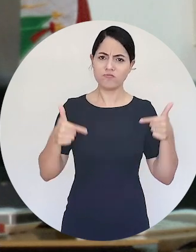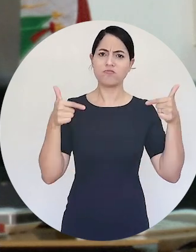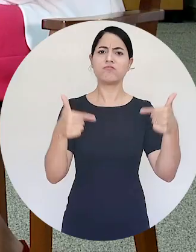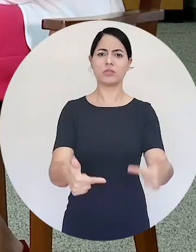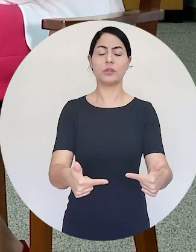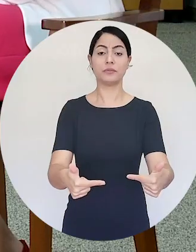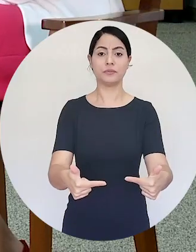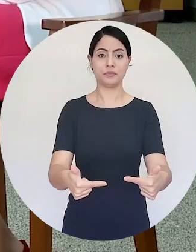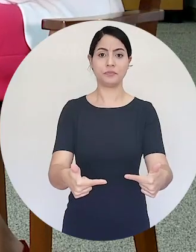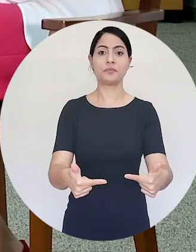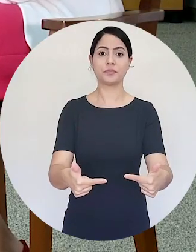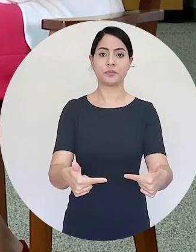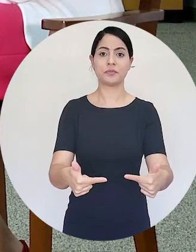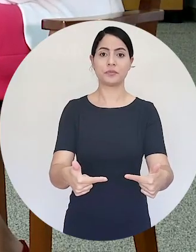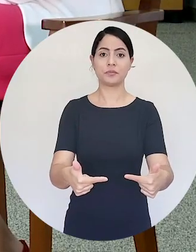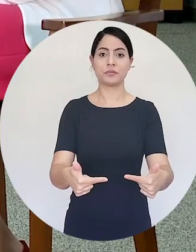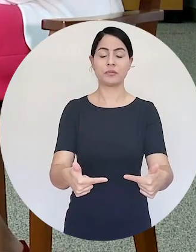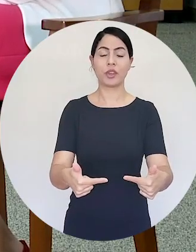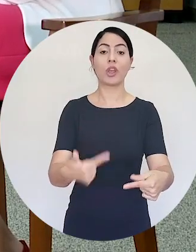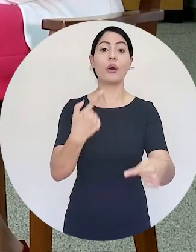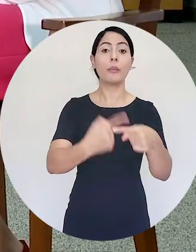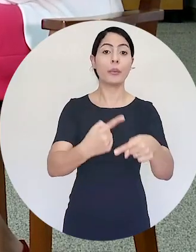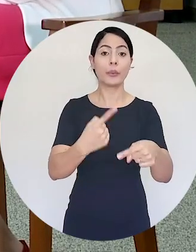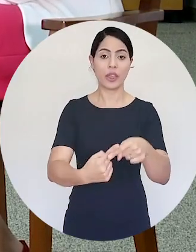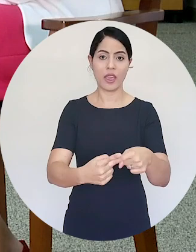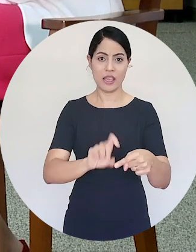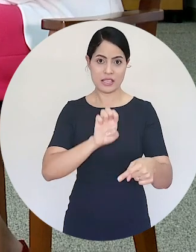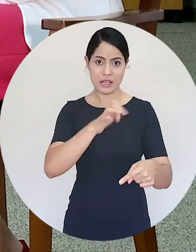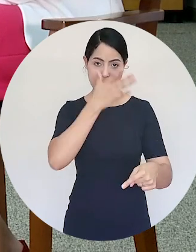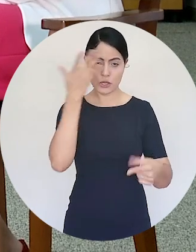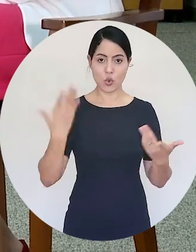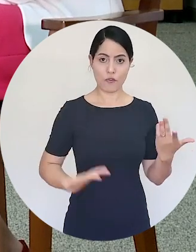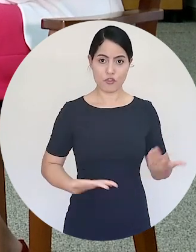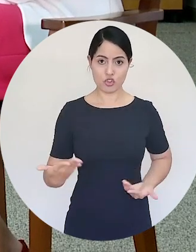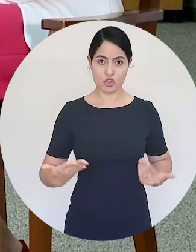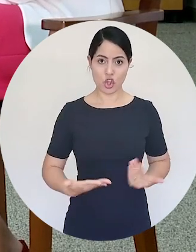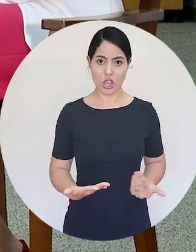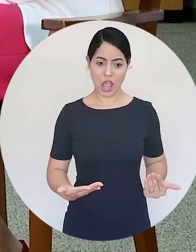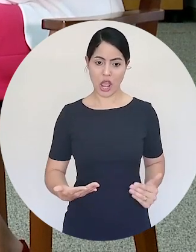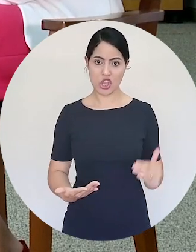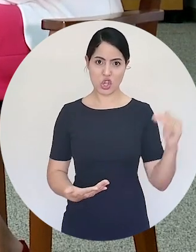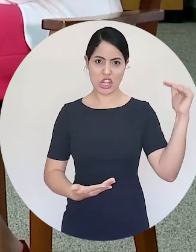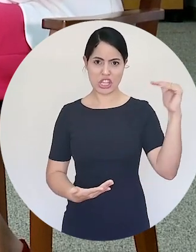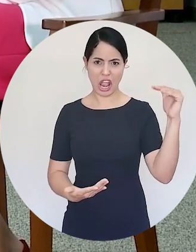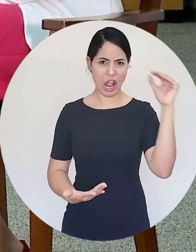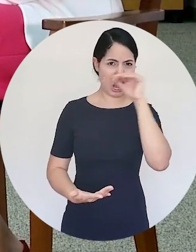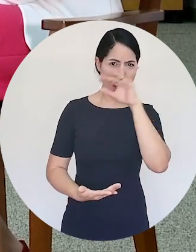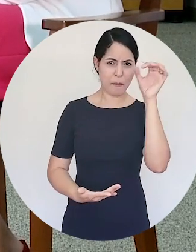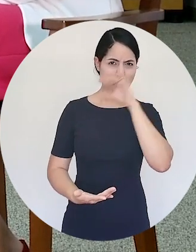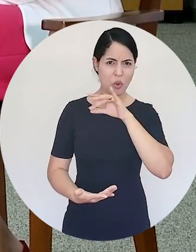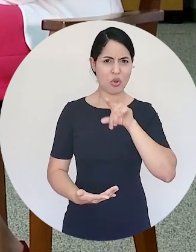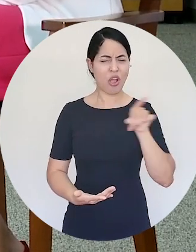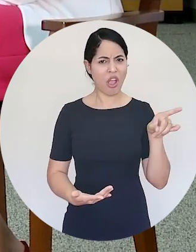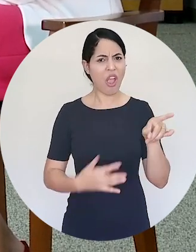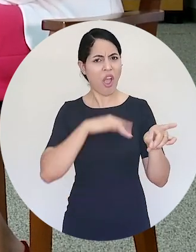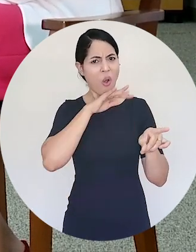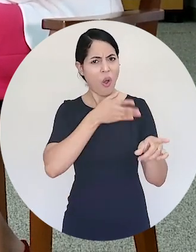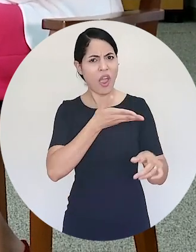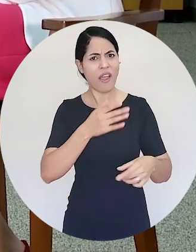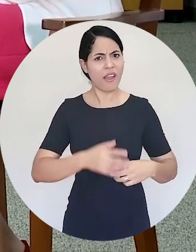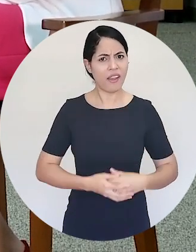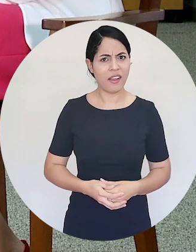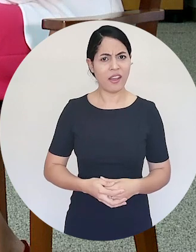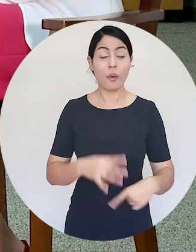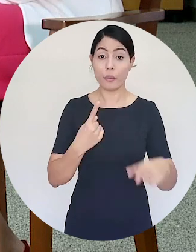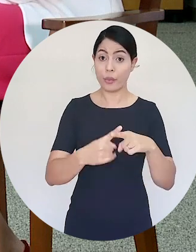unidade precisa ser demonstrada até para colocar o mau agente público, a autoridade que descumpre e abusa